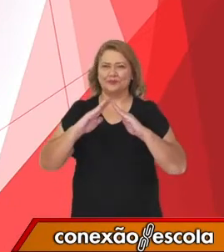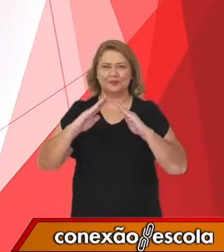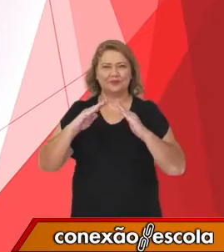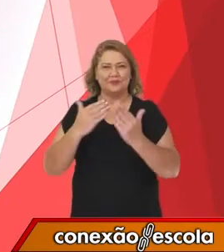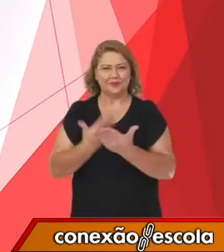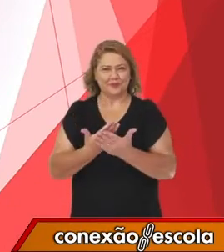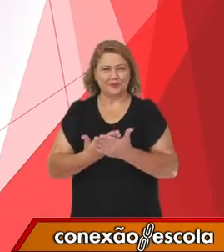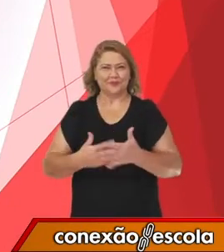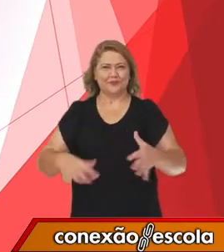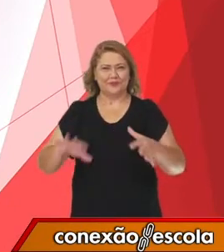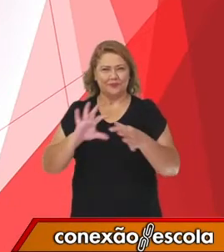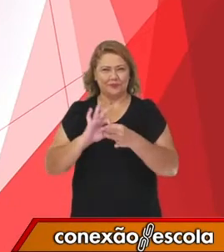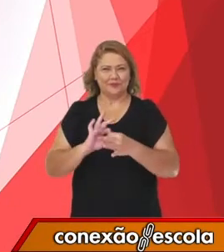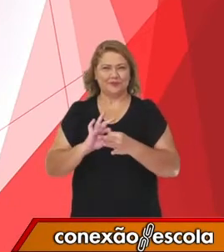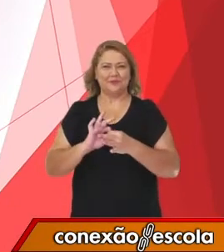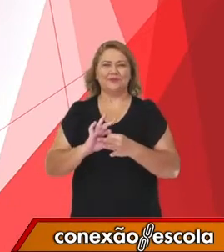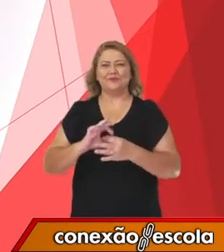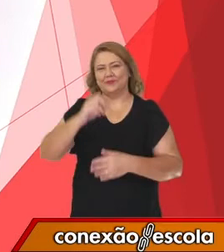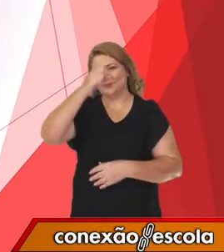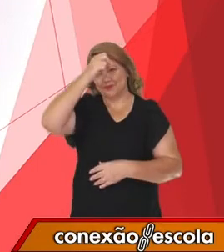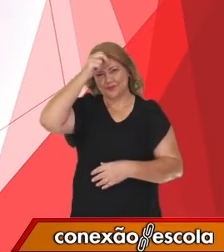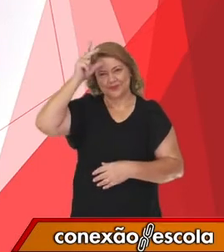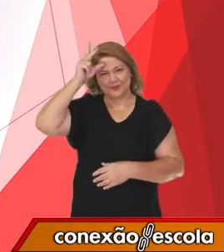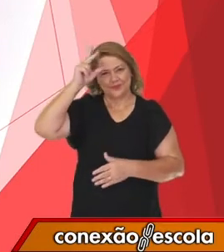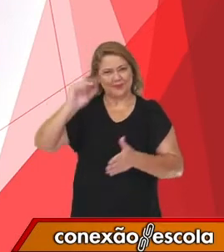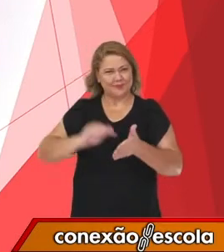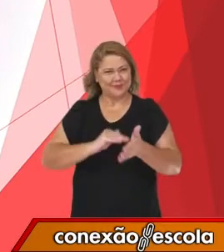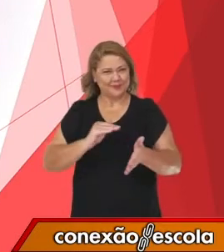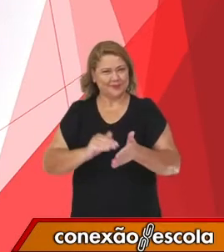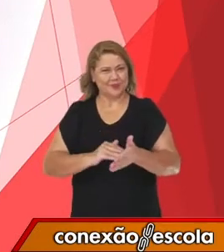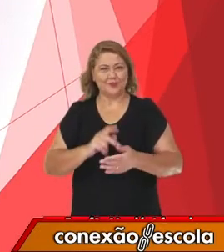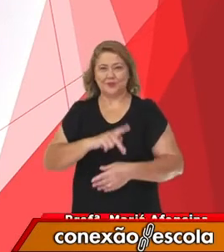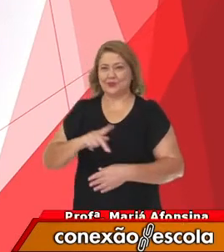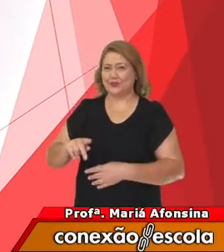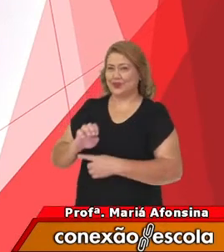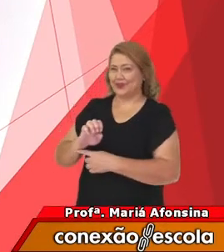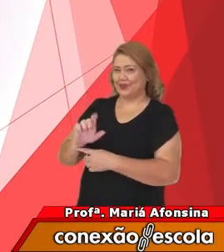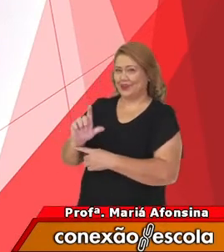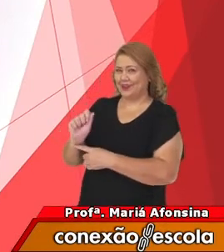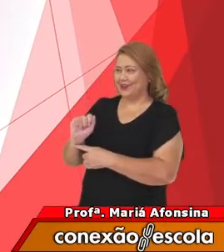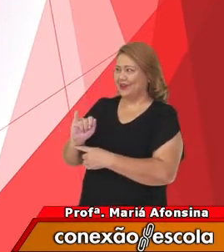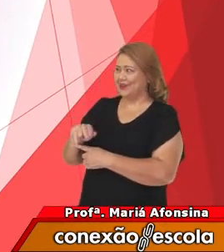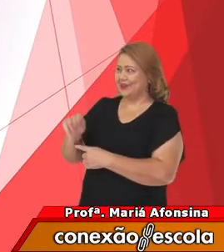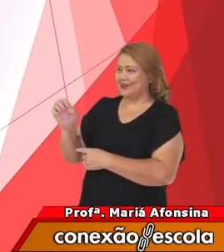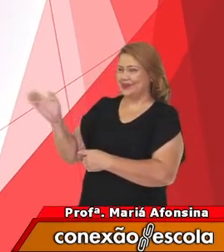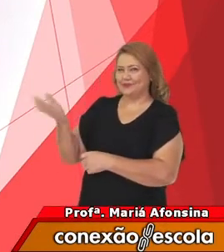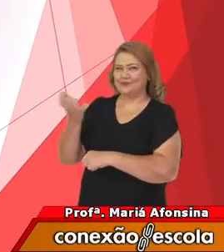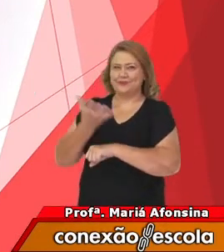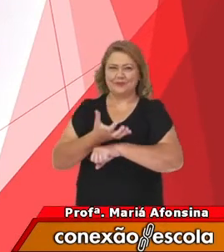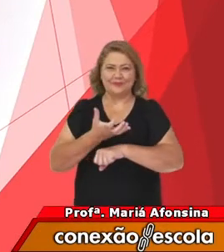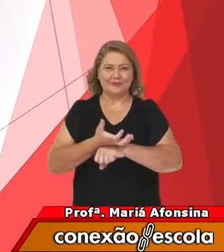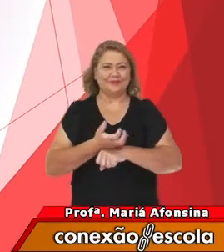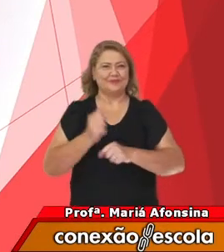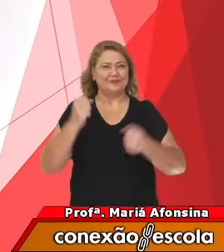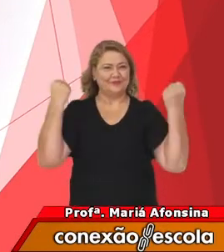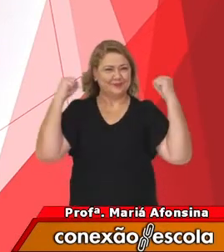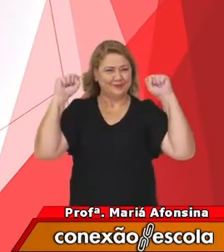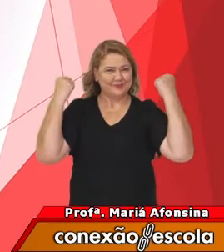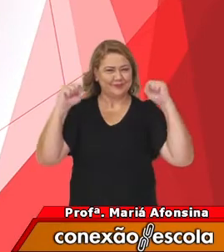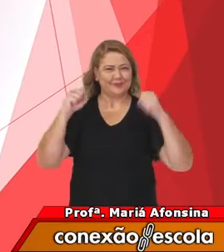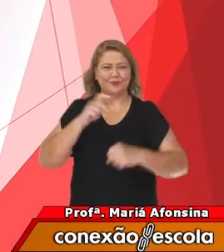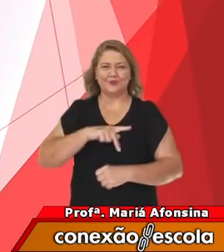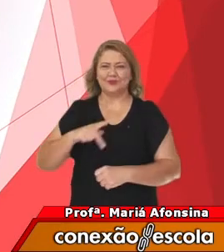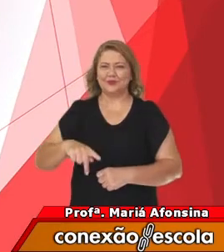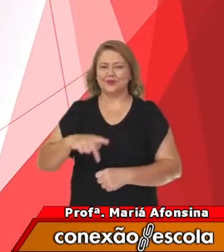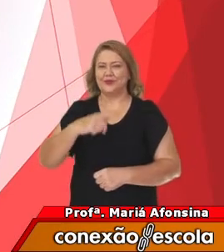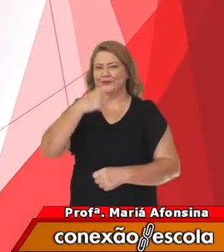conexão à escola SM eu sou a professora Elaine componente de educação física Professora Maria ao